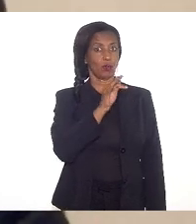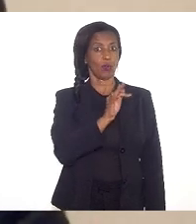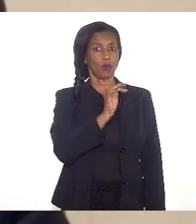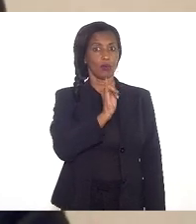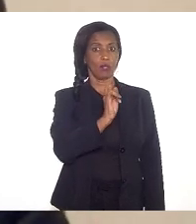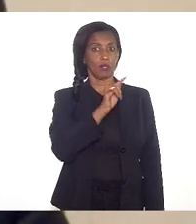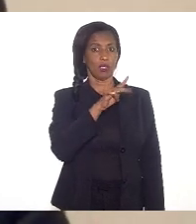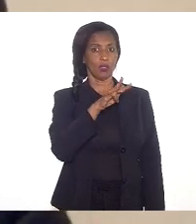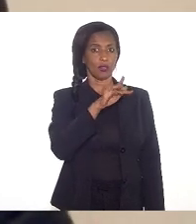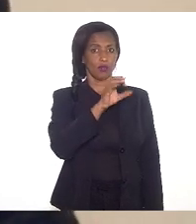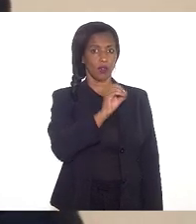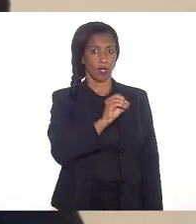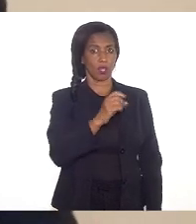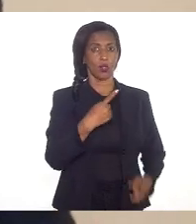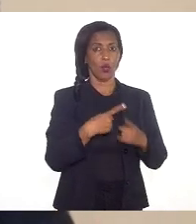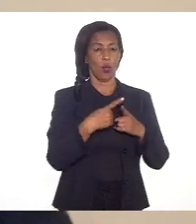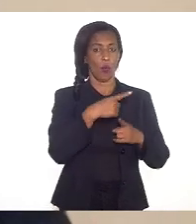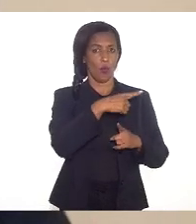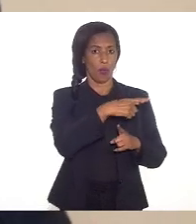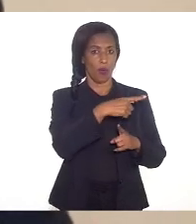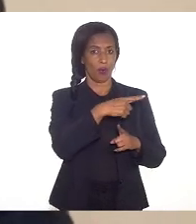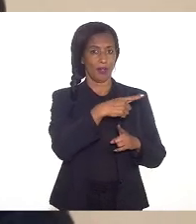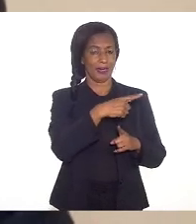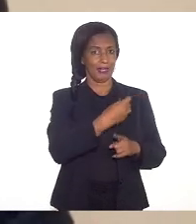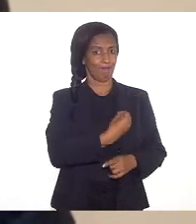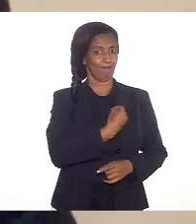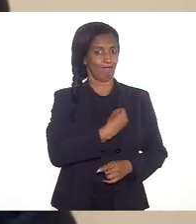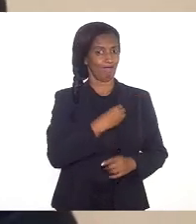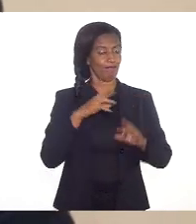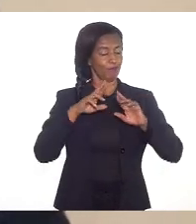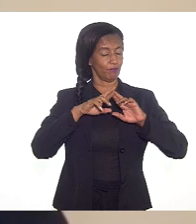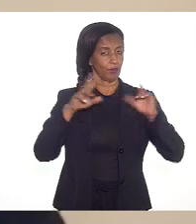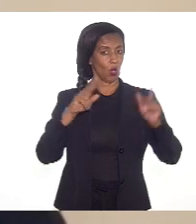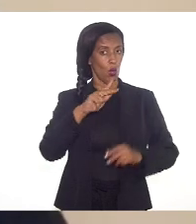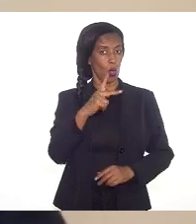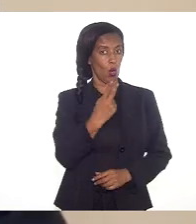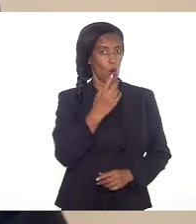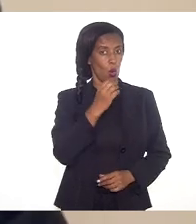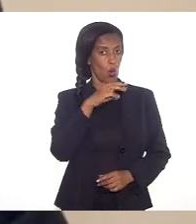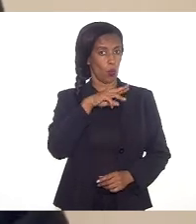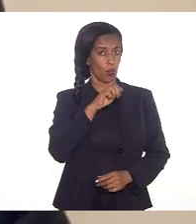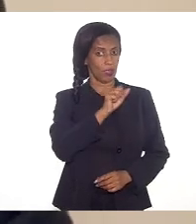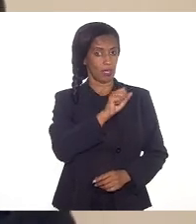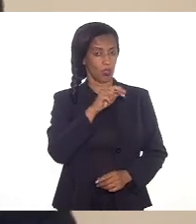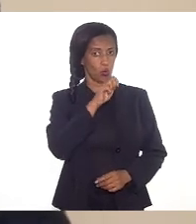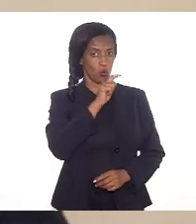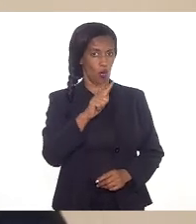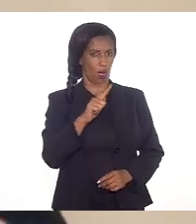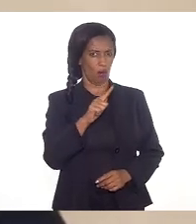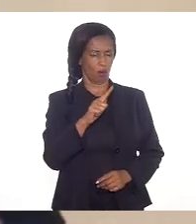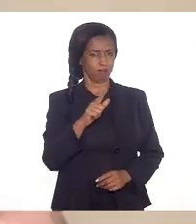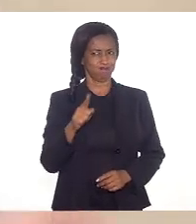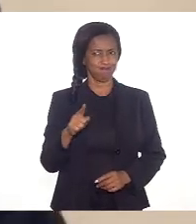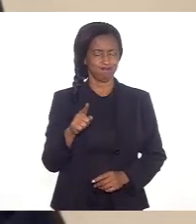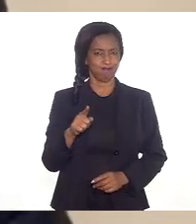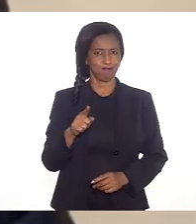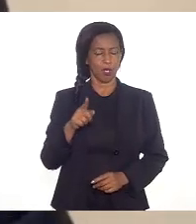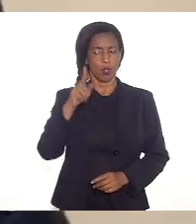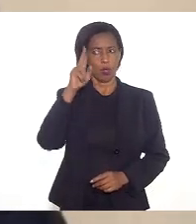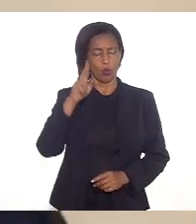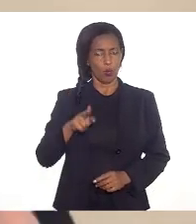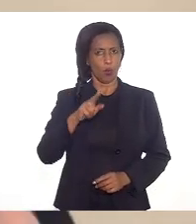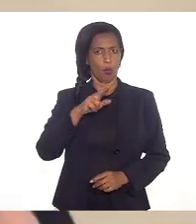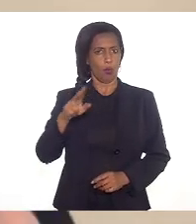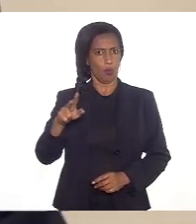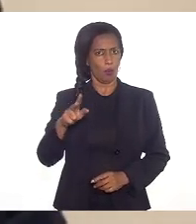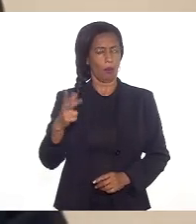sexual. As declarações deste padre não remontam o que há de mais importante